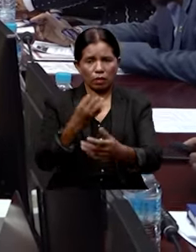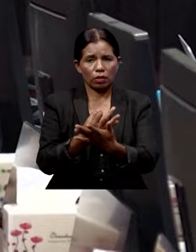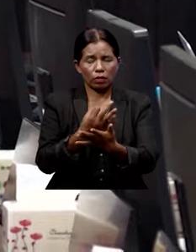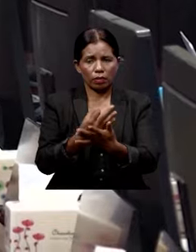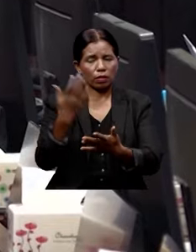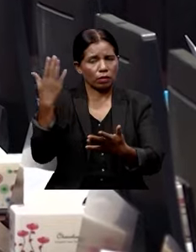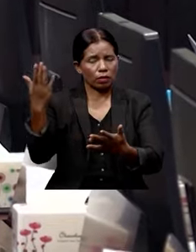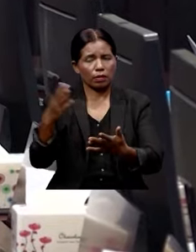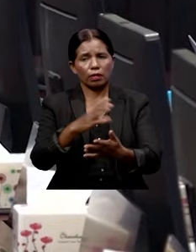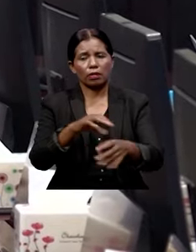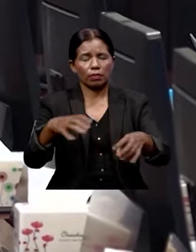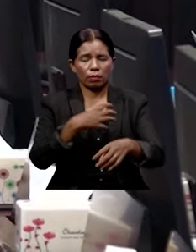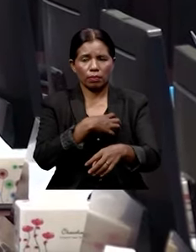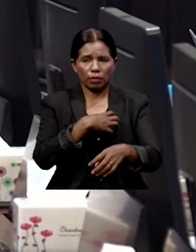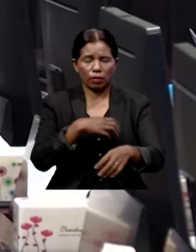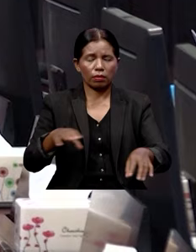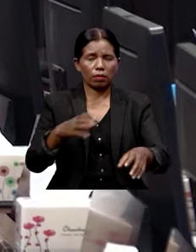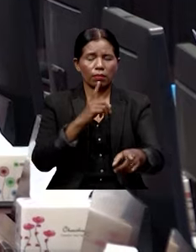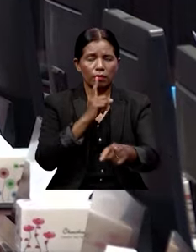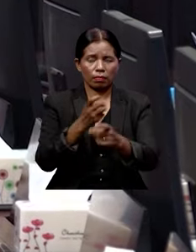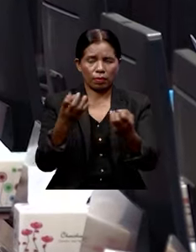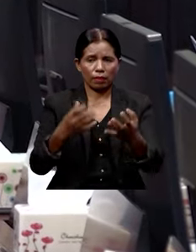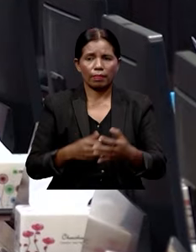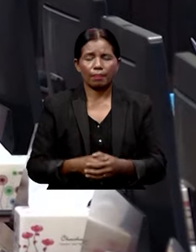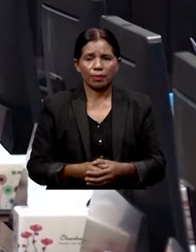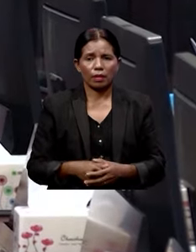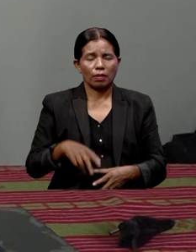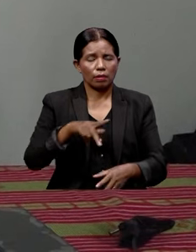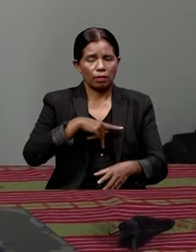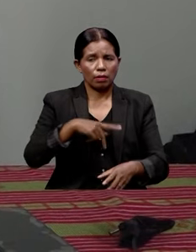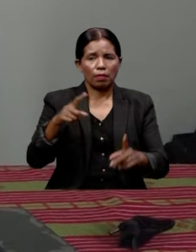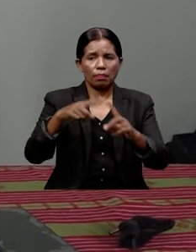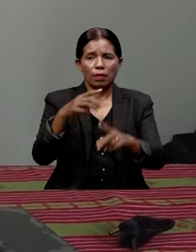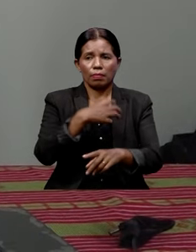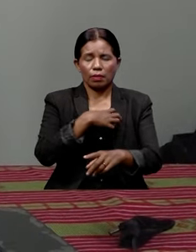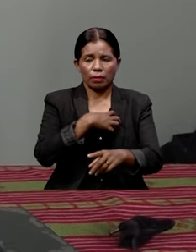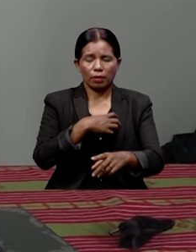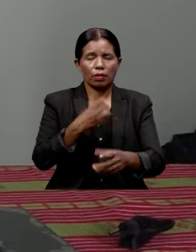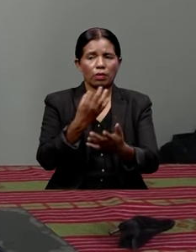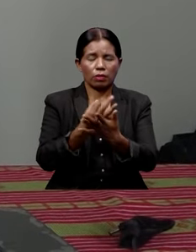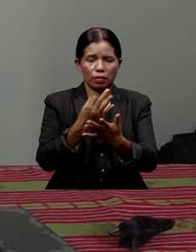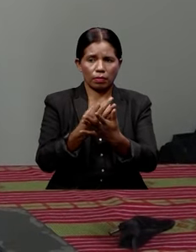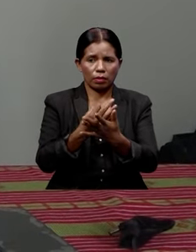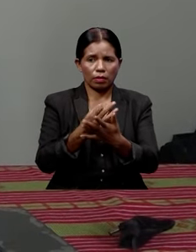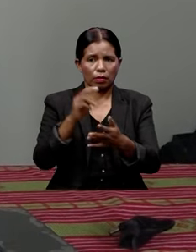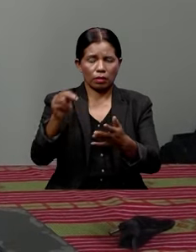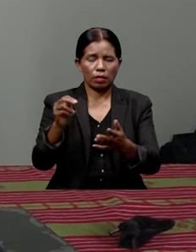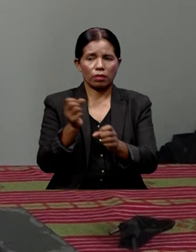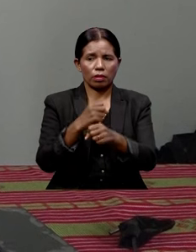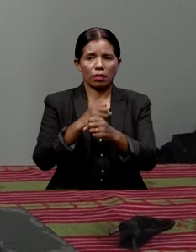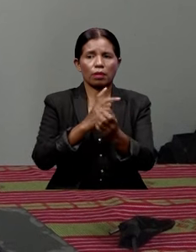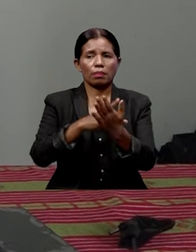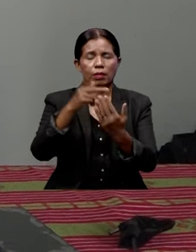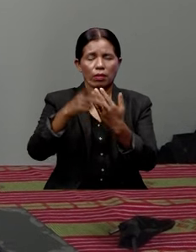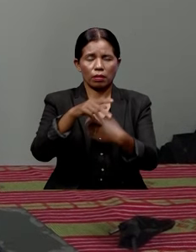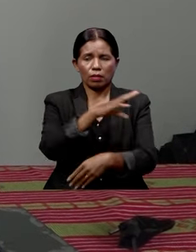Serviço Penetelinian, Serviço no bem complexo. Particularmente, vai PNTL, Orçamento né, ato financia Programa